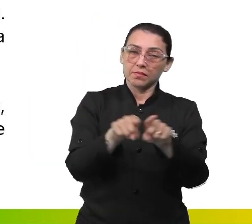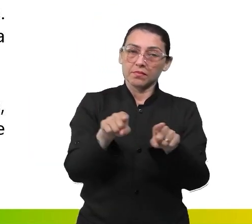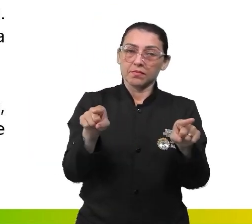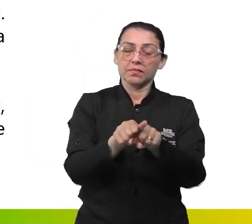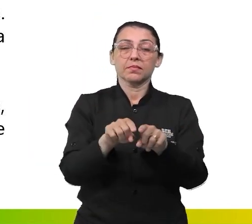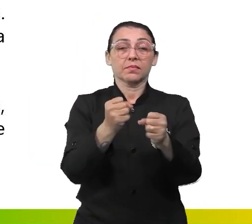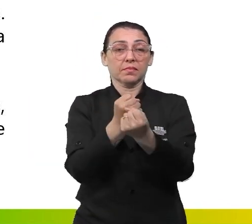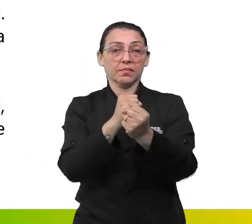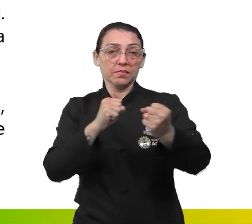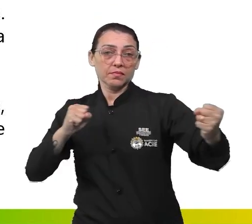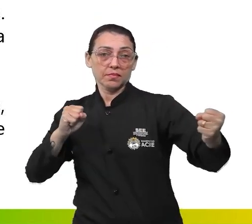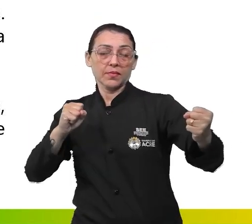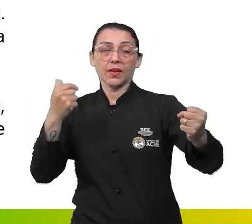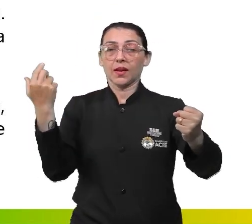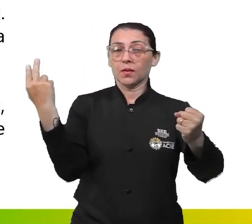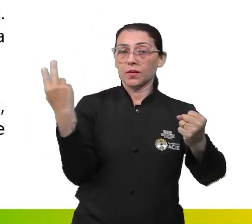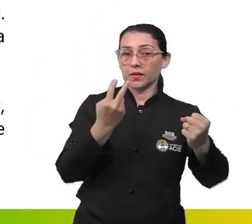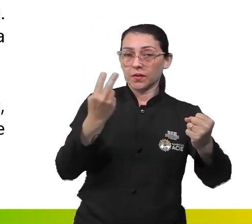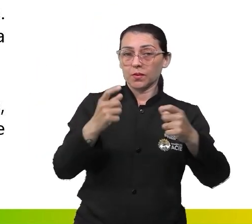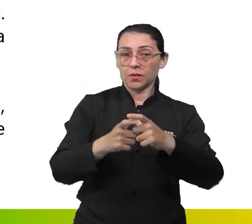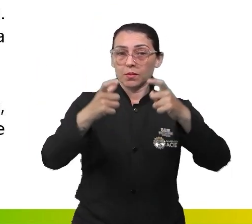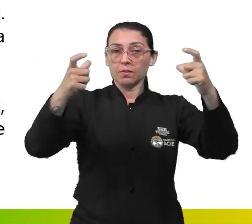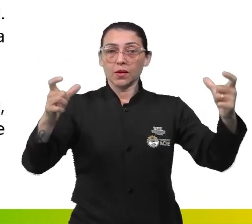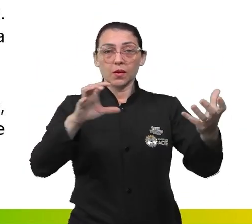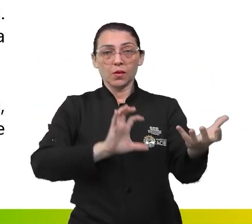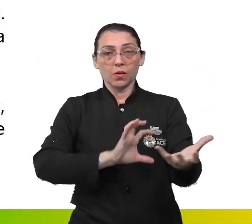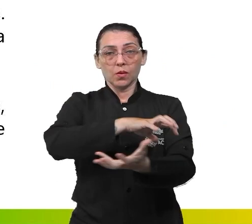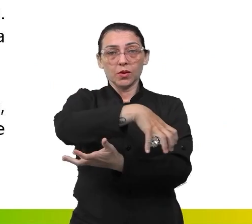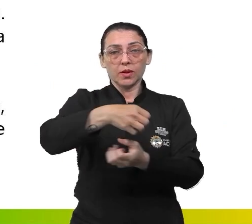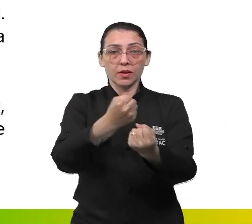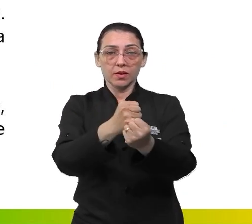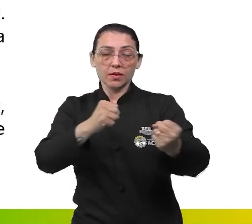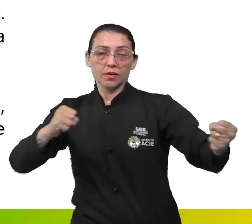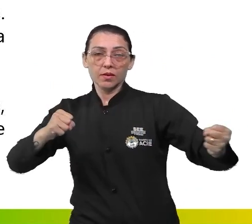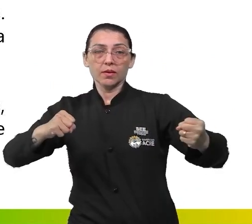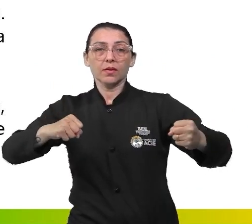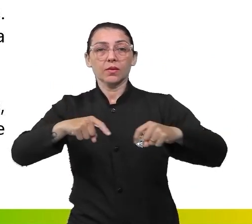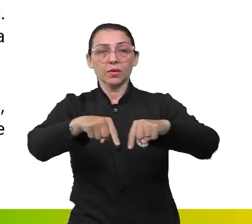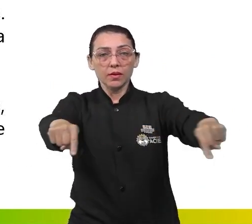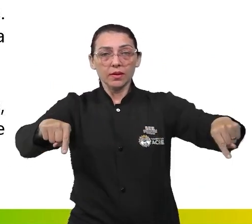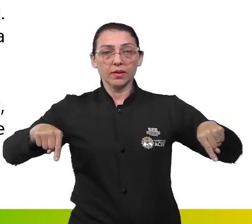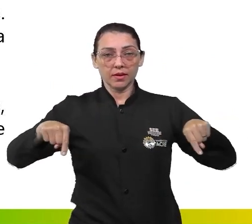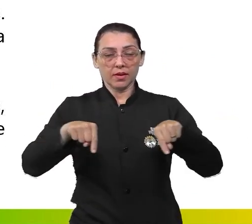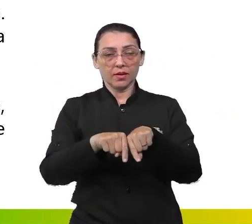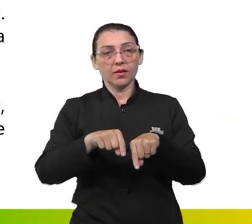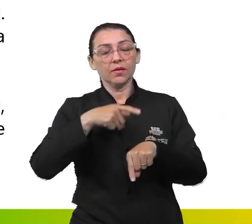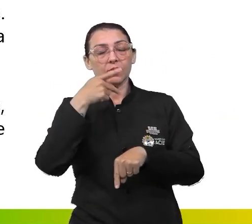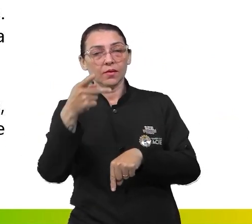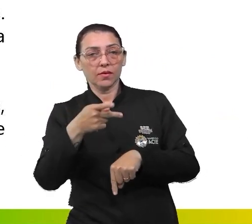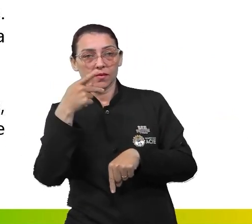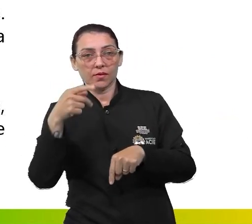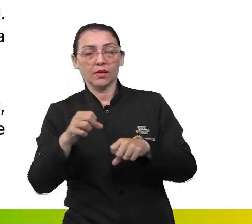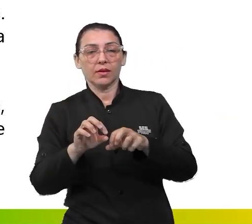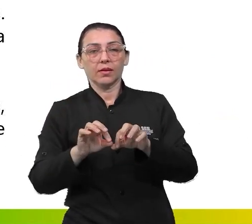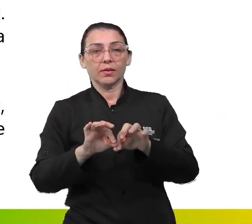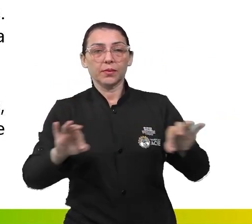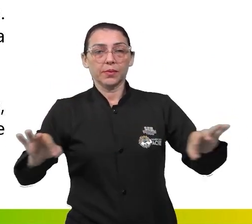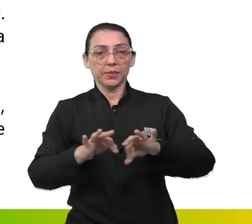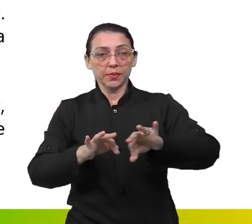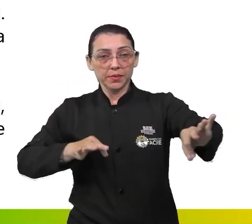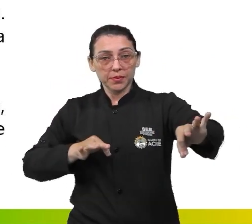bastante extenso e é o segundo maior continente em extensão territorial. Ou seja, quando a gente fala em extensão